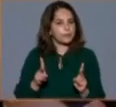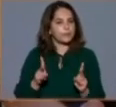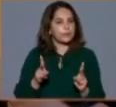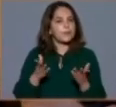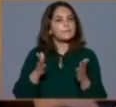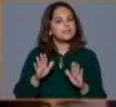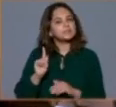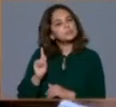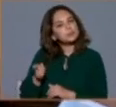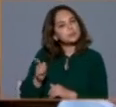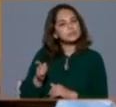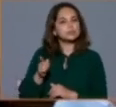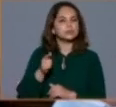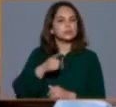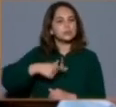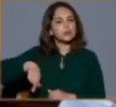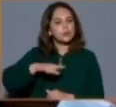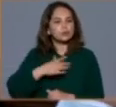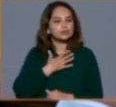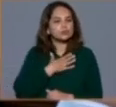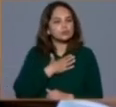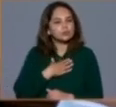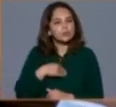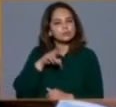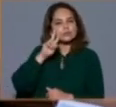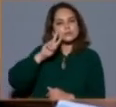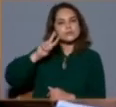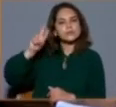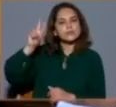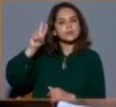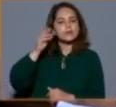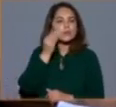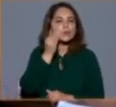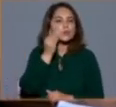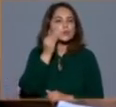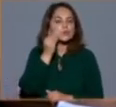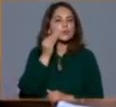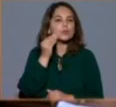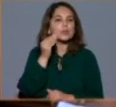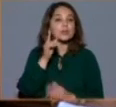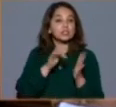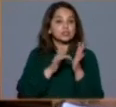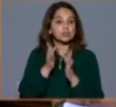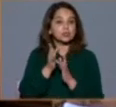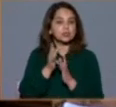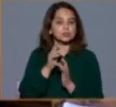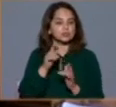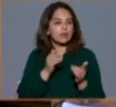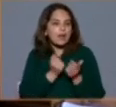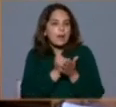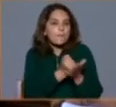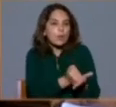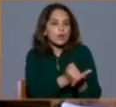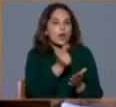Talvez por isso gostamos de ver como Jesus atende este homem que pede ajuda para uma filha a